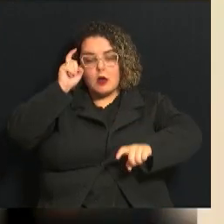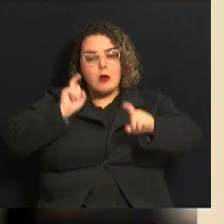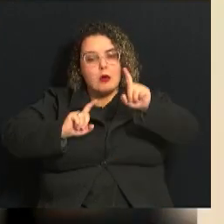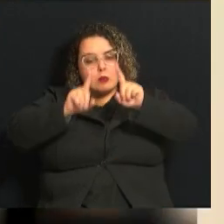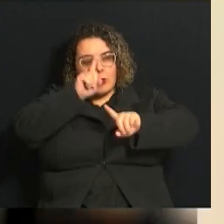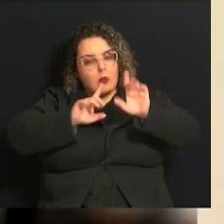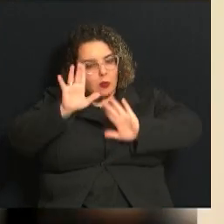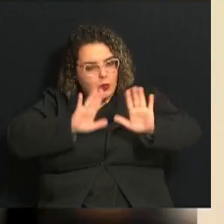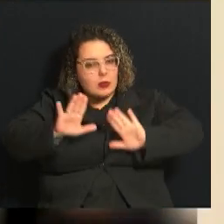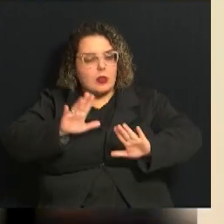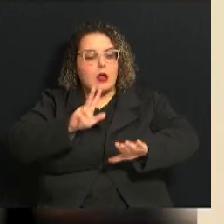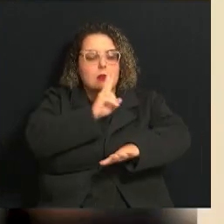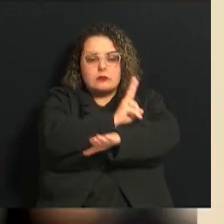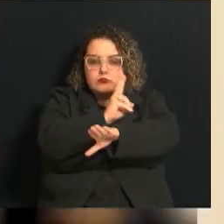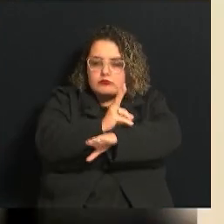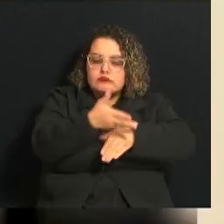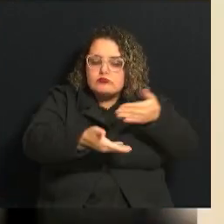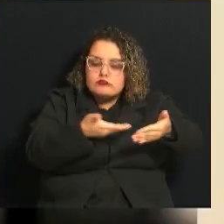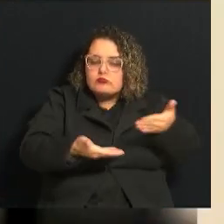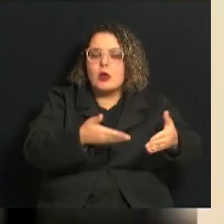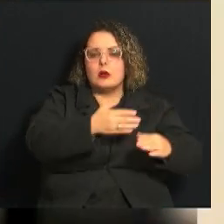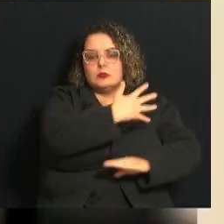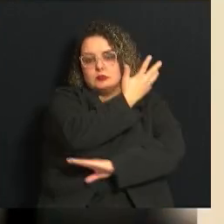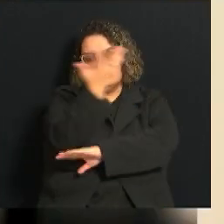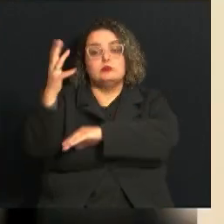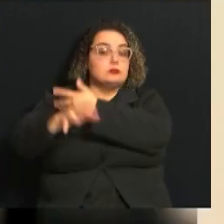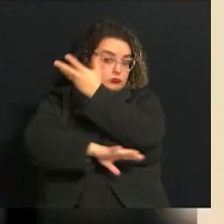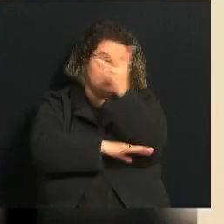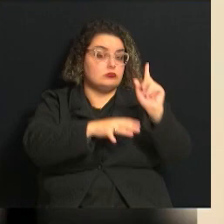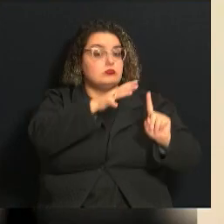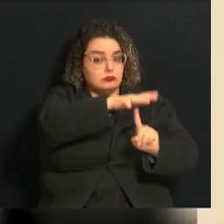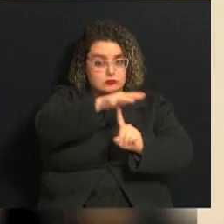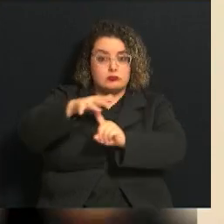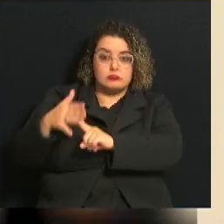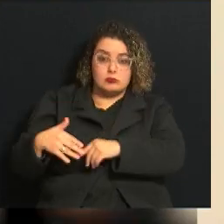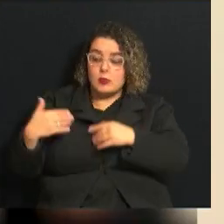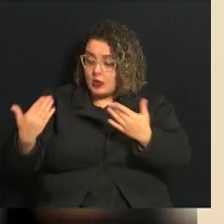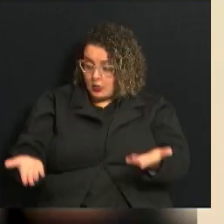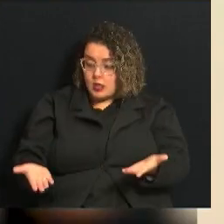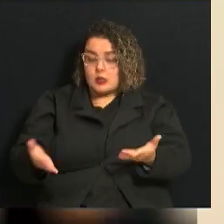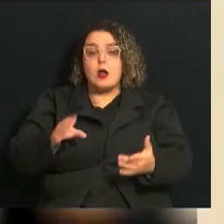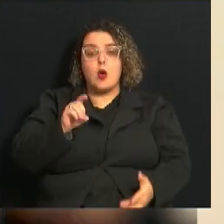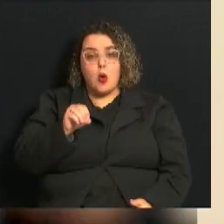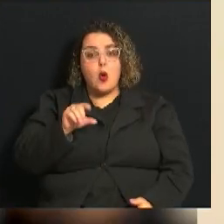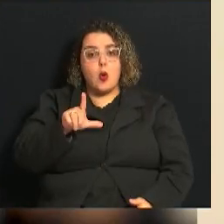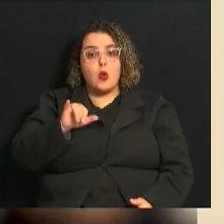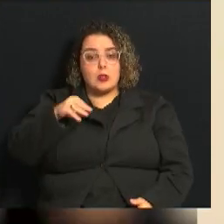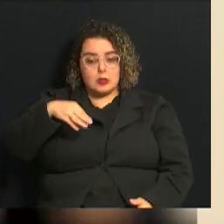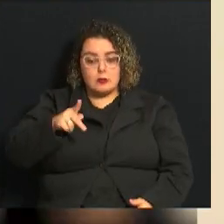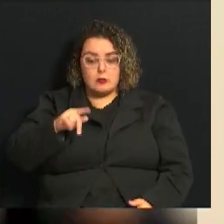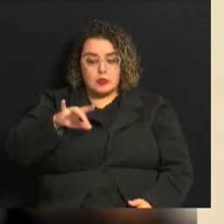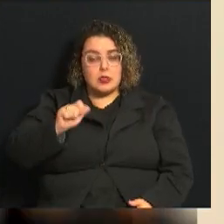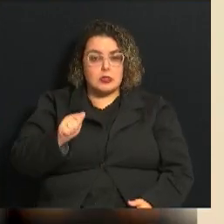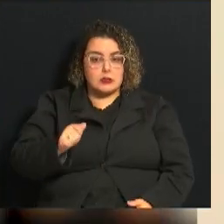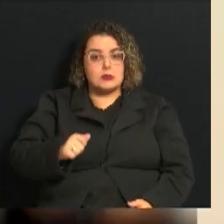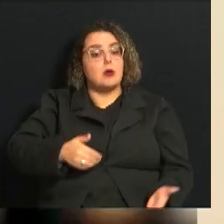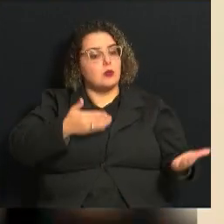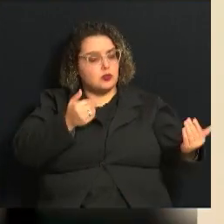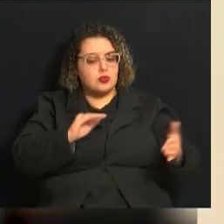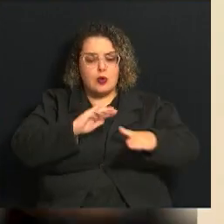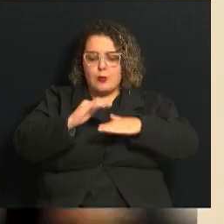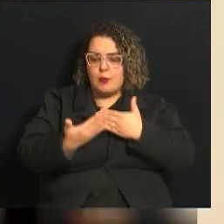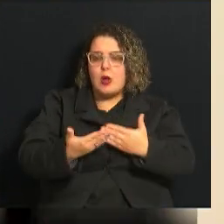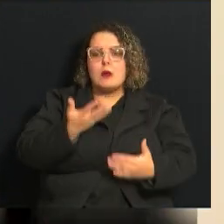e acho que é Olimpíadas do verde traz isso a contração não só tu jovem mais dos bairros é das crianças